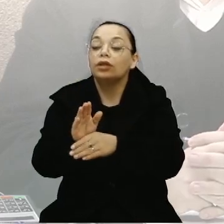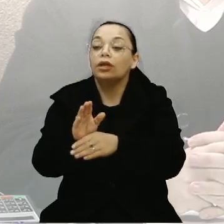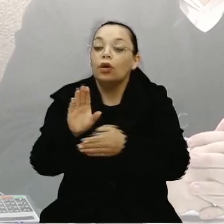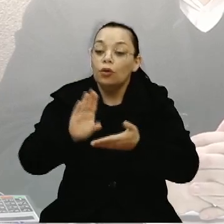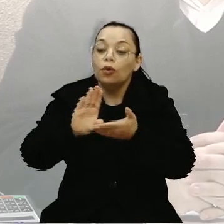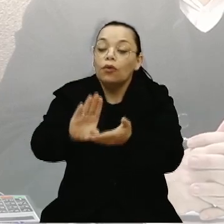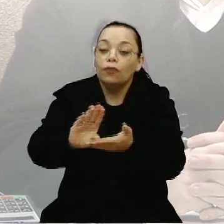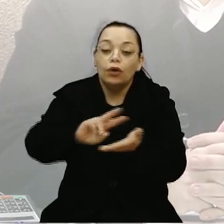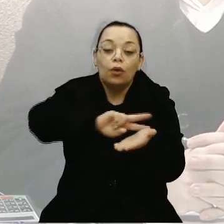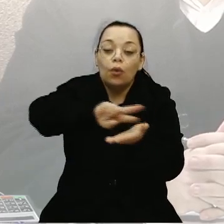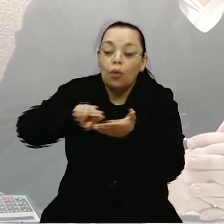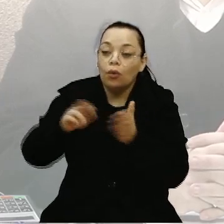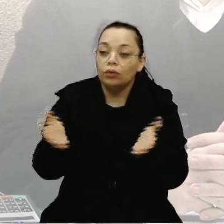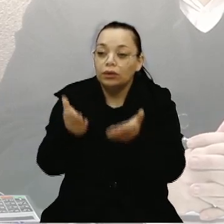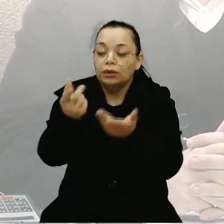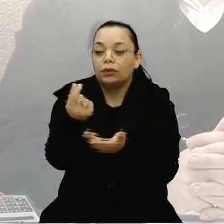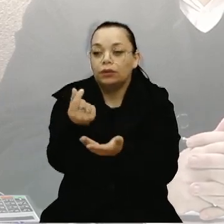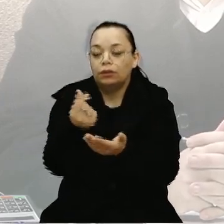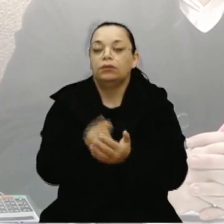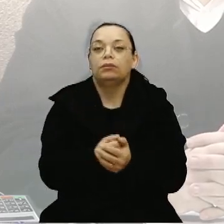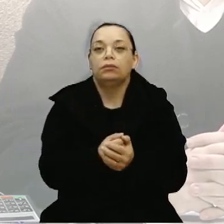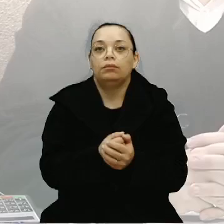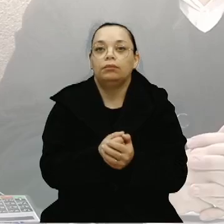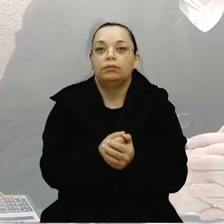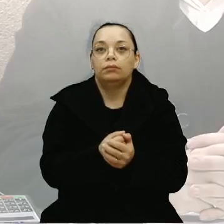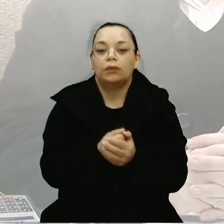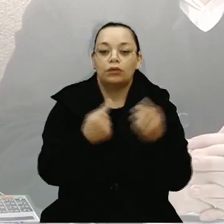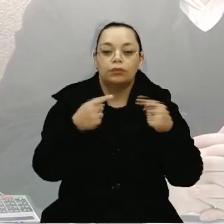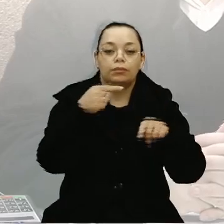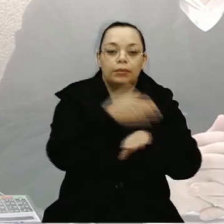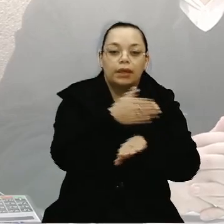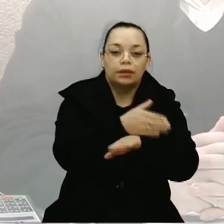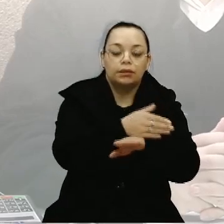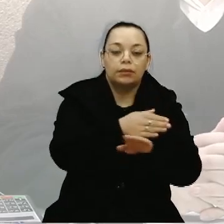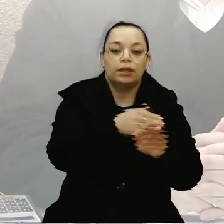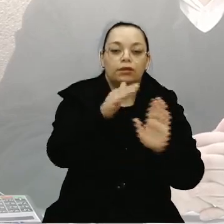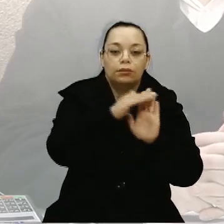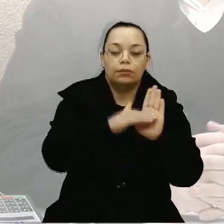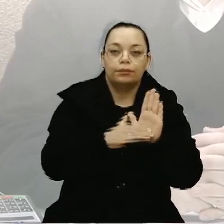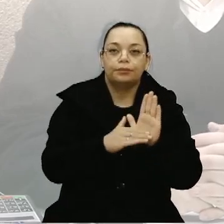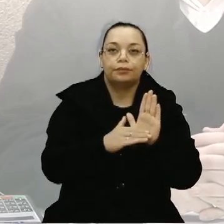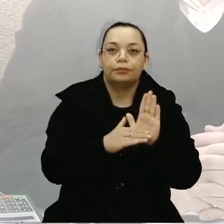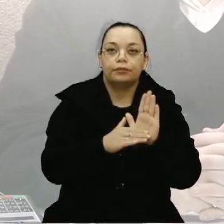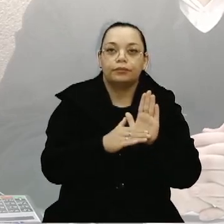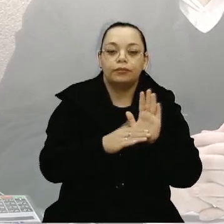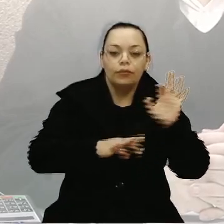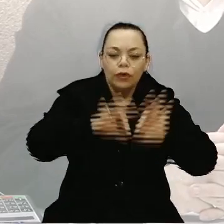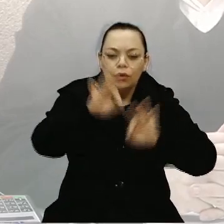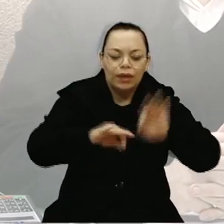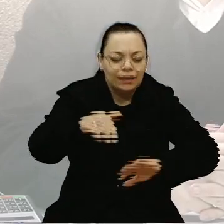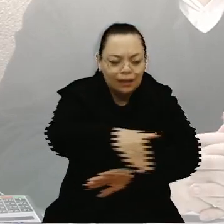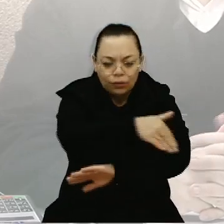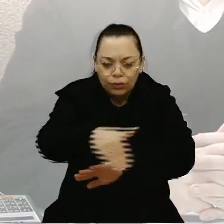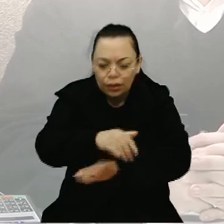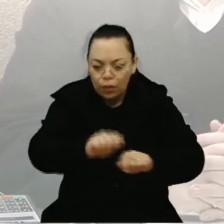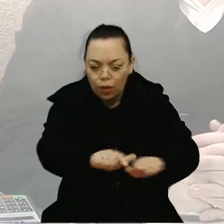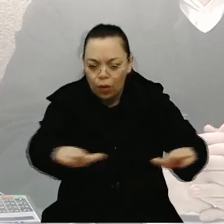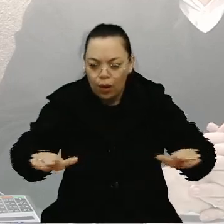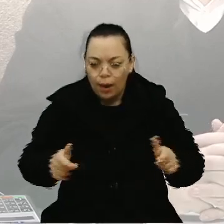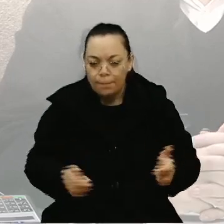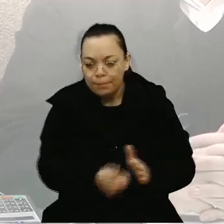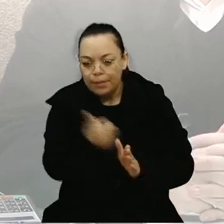e outros incentivos financeiros aos participantes do programa, revitalização urbana, incluindo melhorias